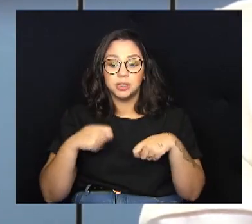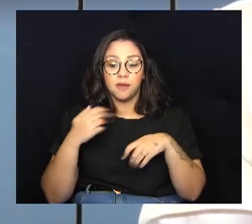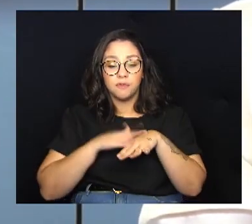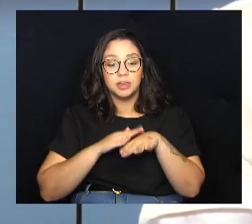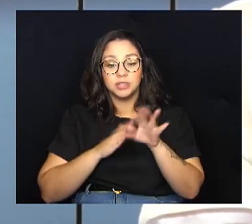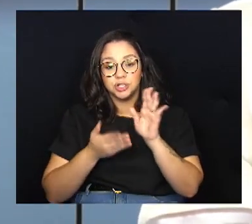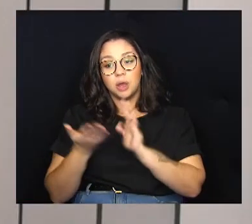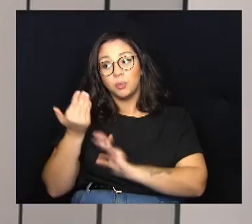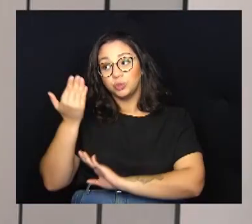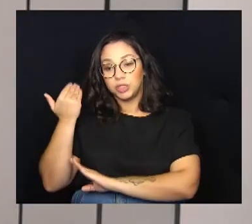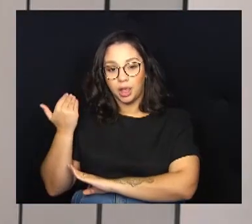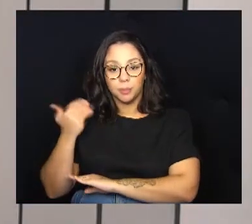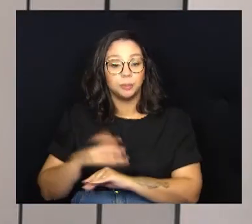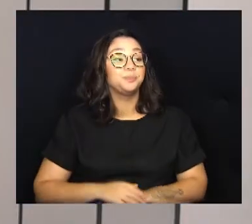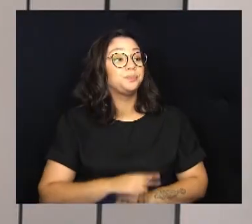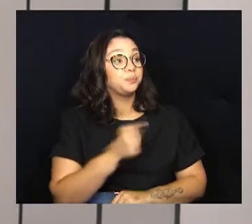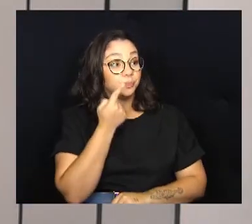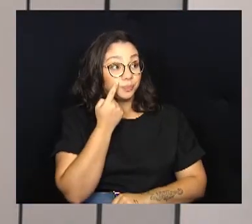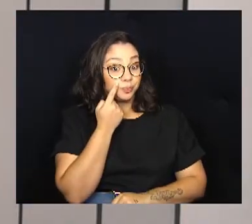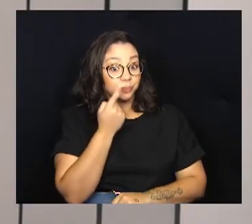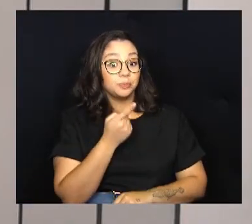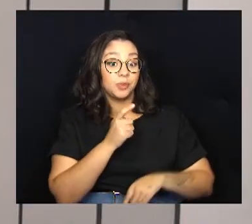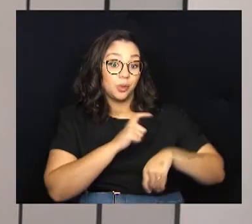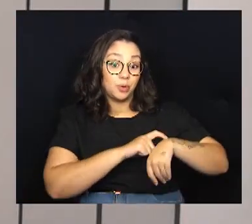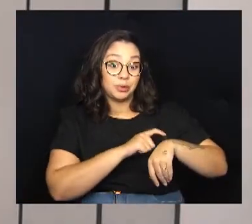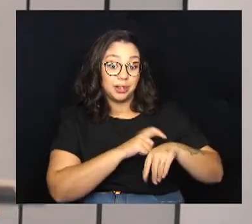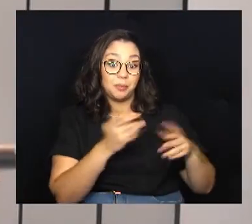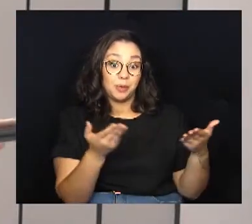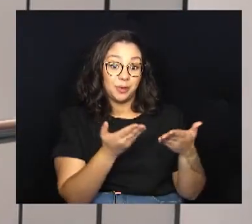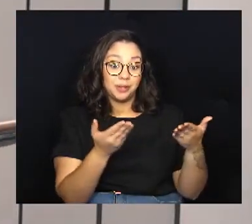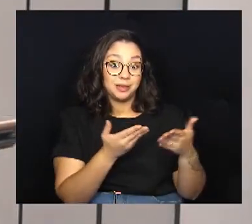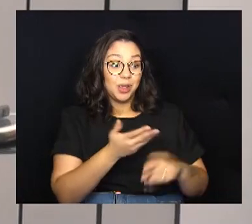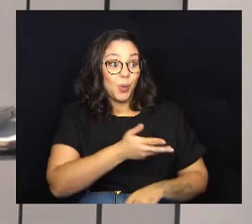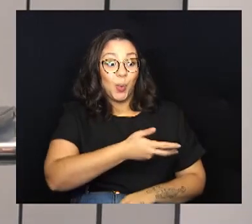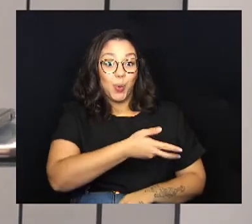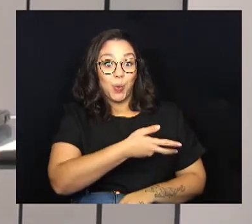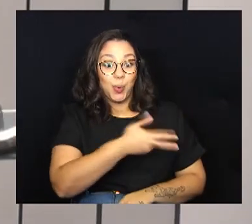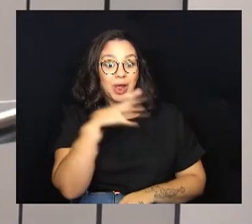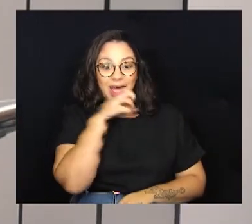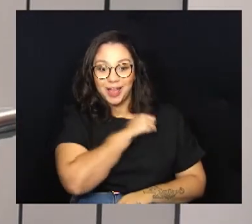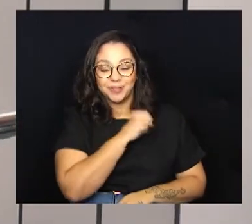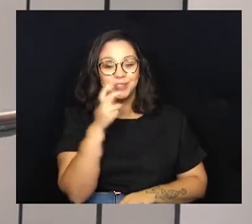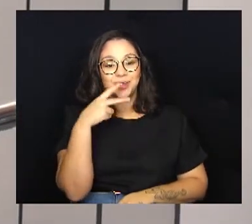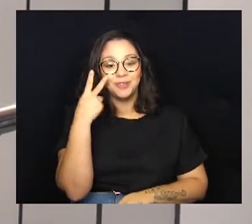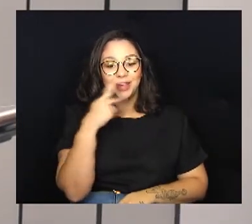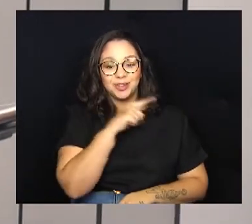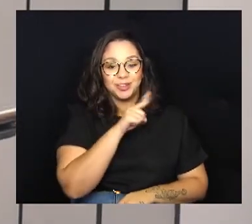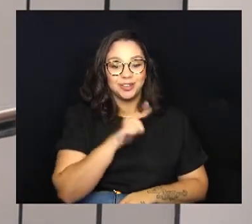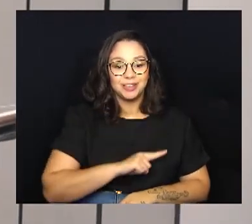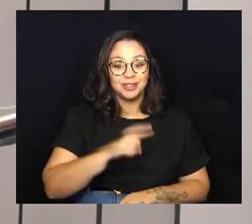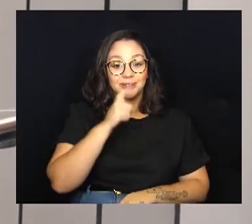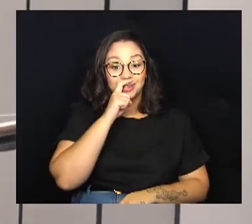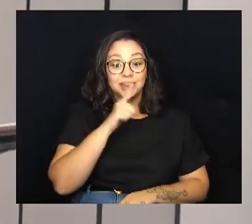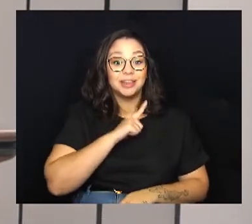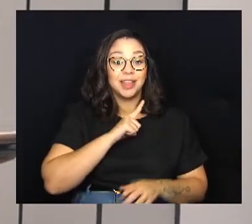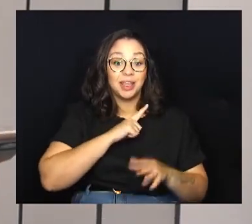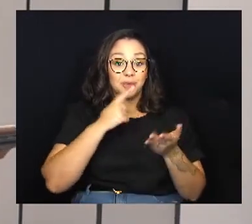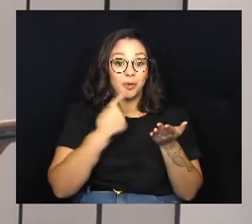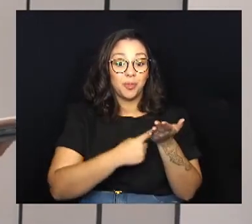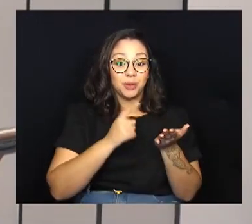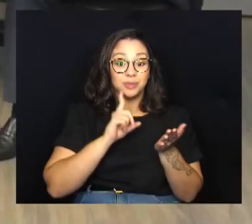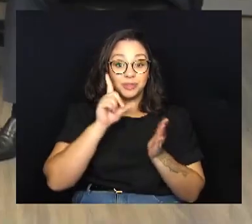que ser feito, sim. A gente sabe de um CAPS que falta médico psiquiatra. Tem que ter. O Hospital